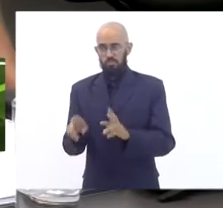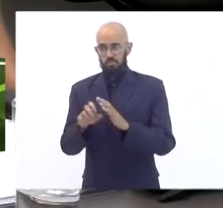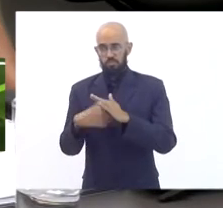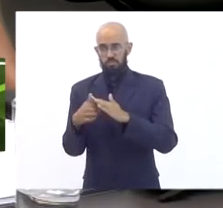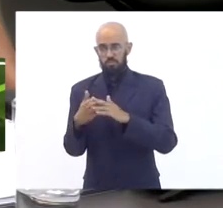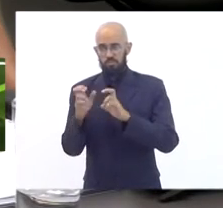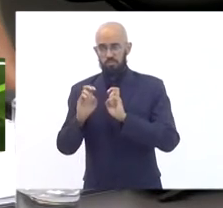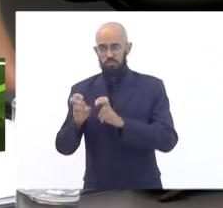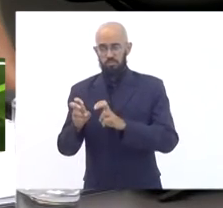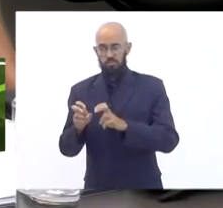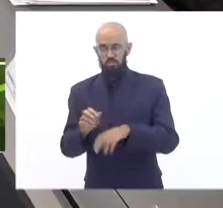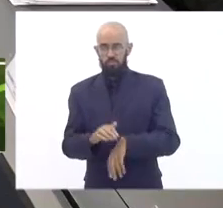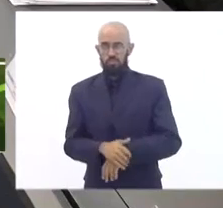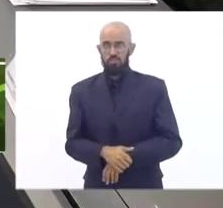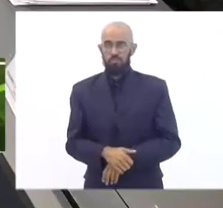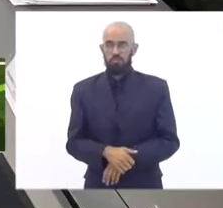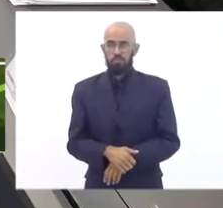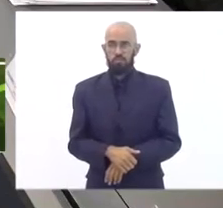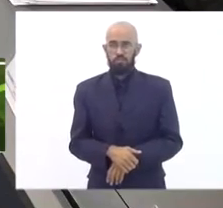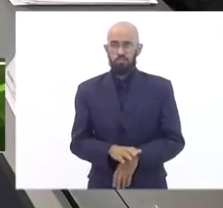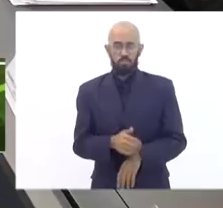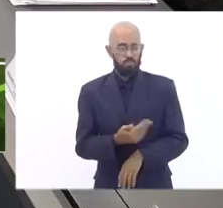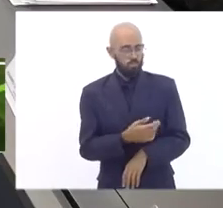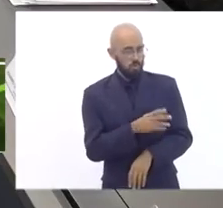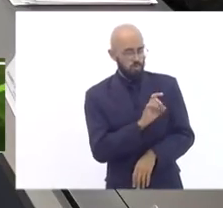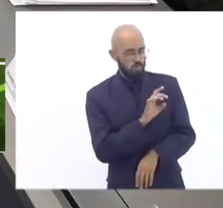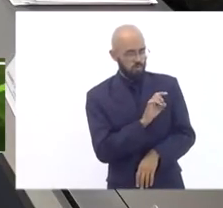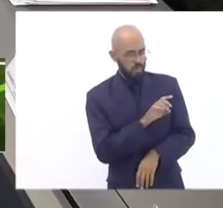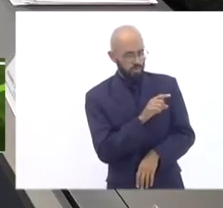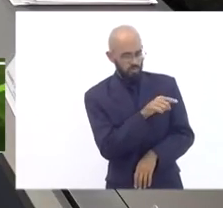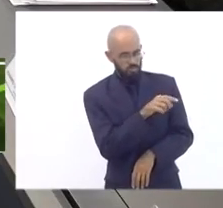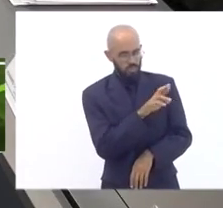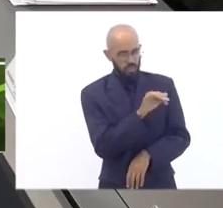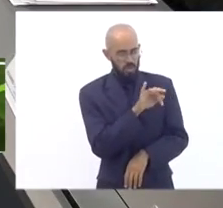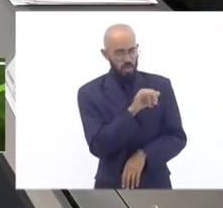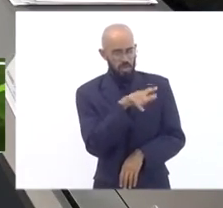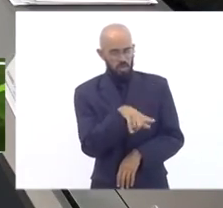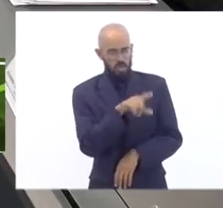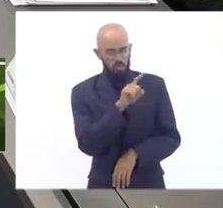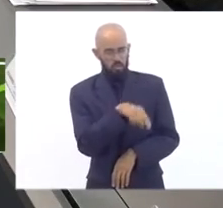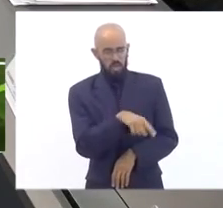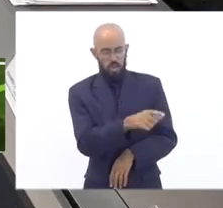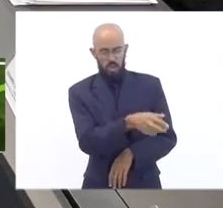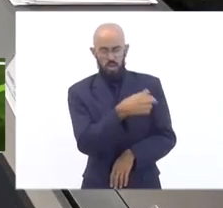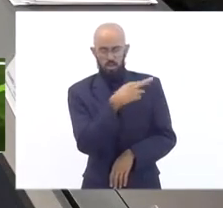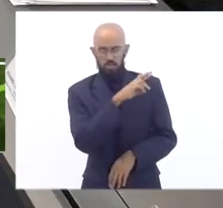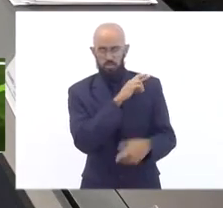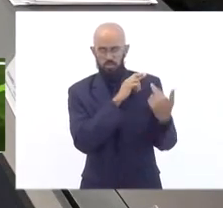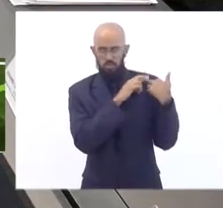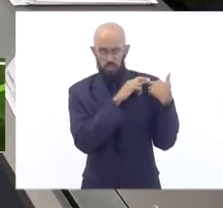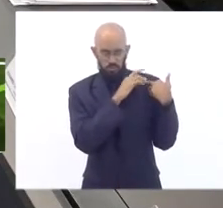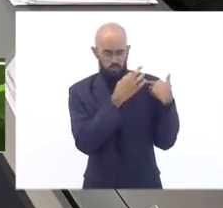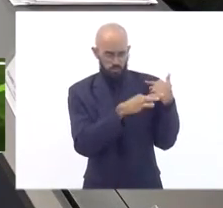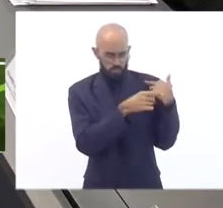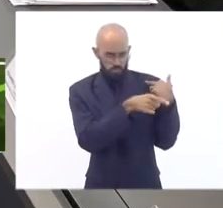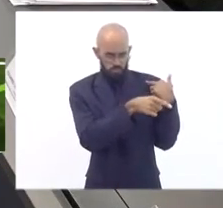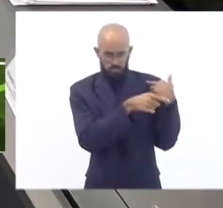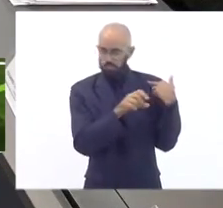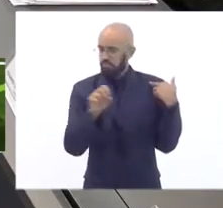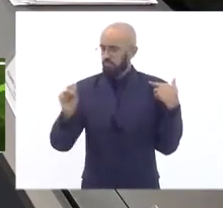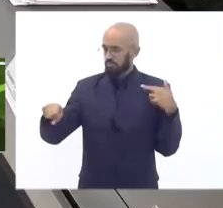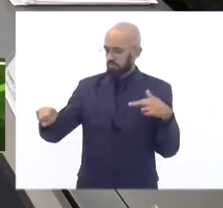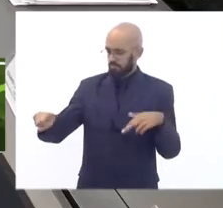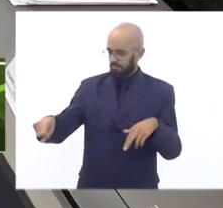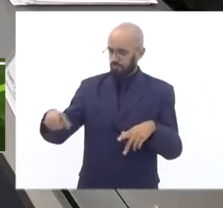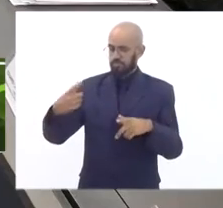pelo momento. Então, quem está respondendo automaticamente é a Raquel, já que o senhor tem esse impedimento, já que o senhor trabalhou durante um período muito